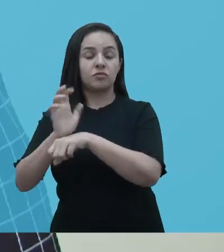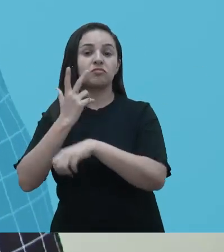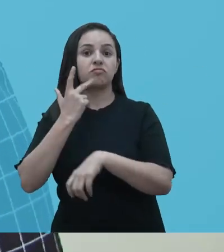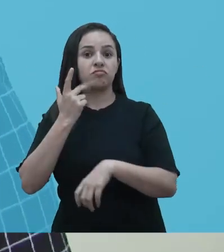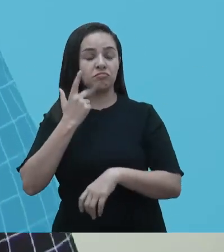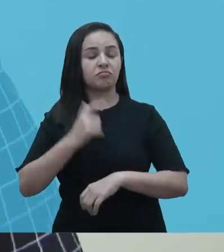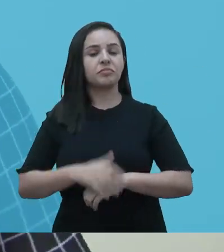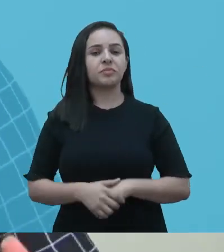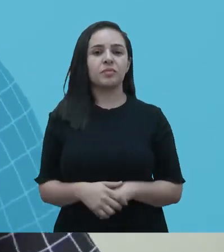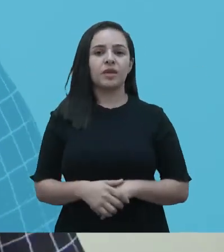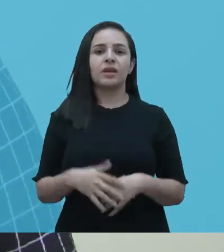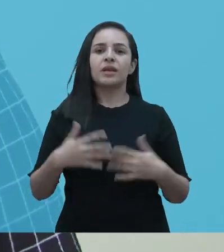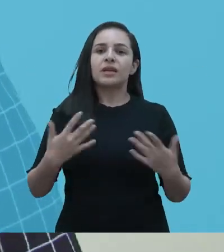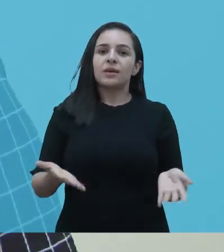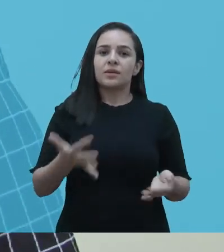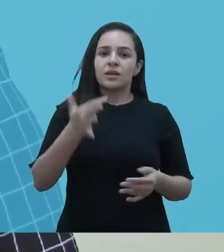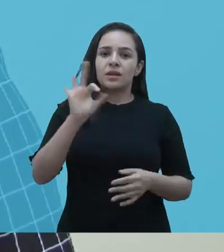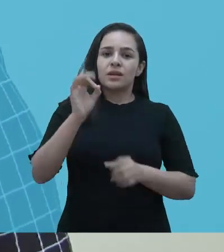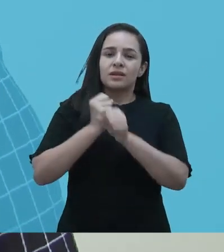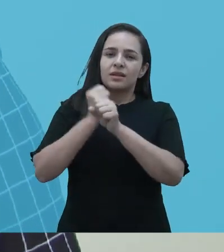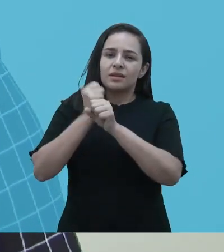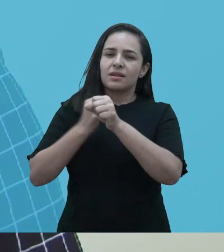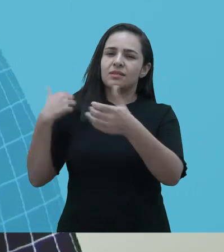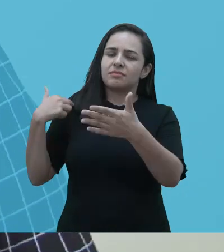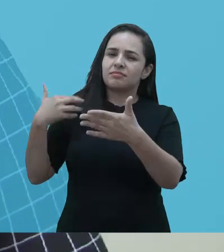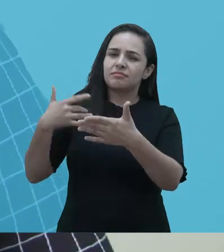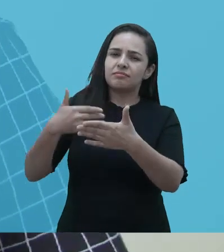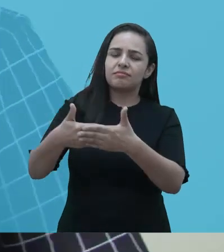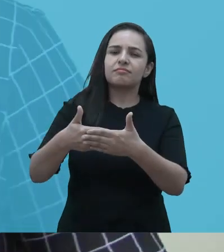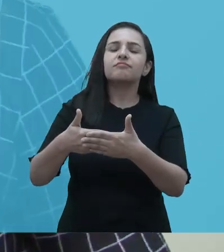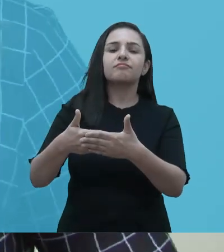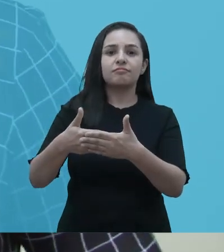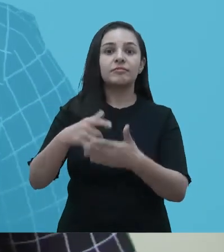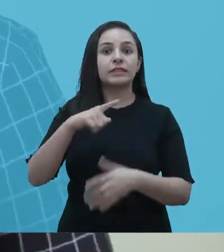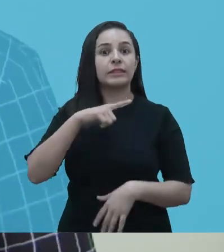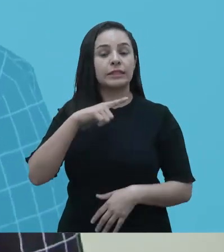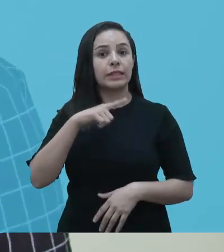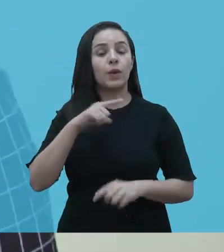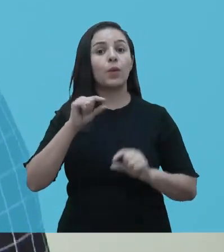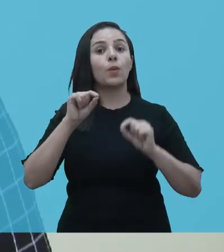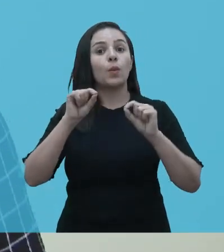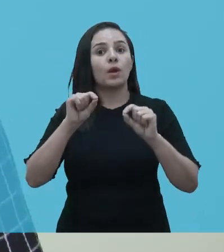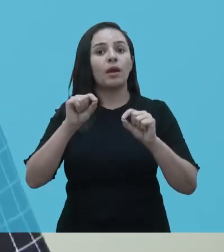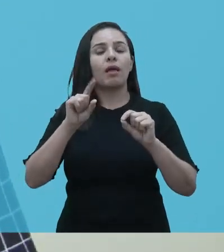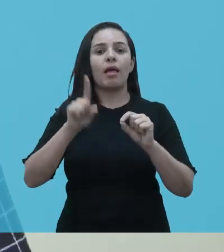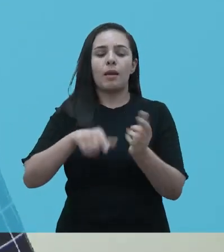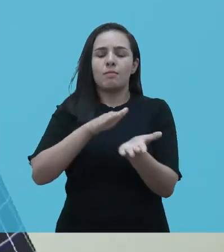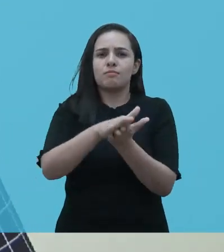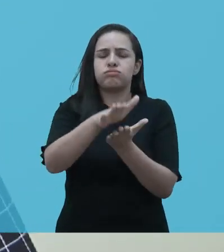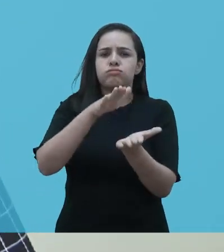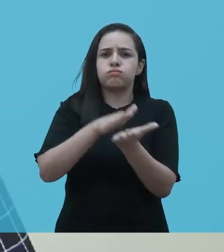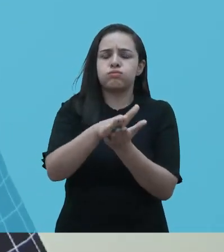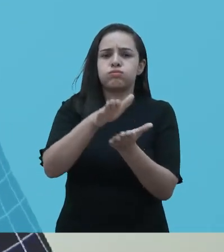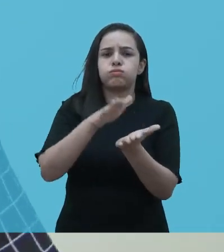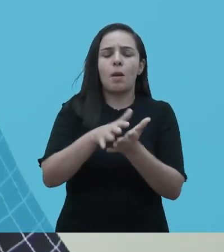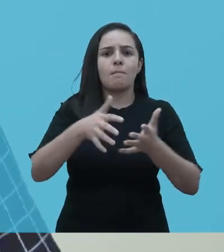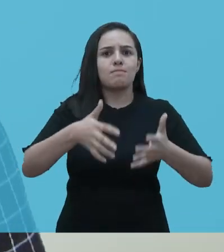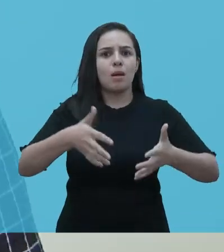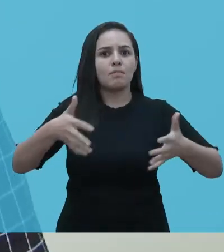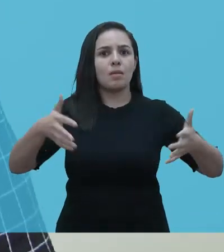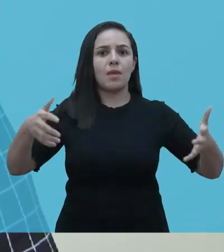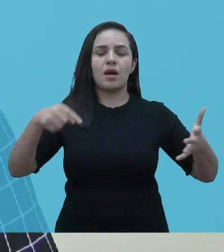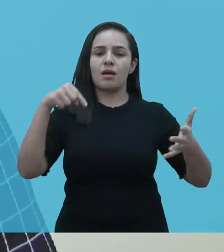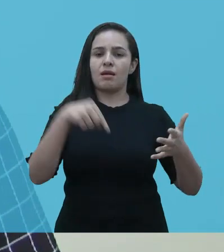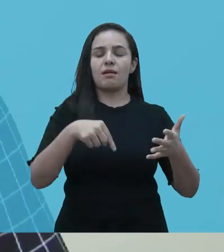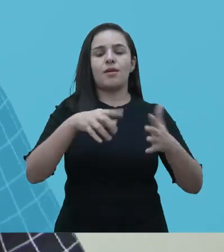estado ao longo dos dez anos houve um aumento da produção científica desse